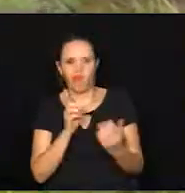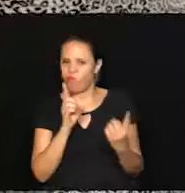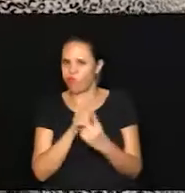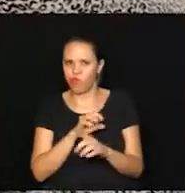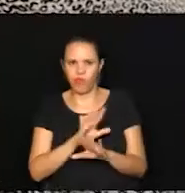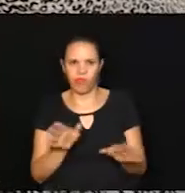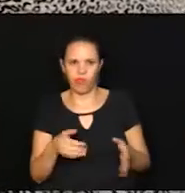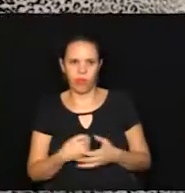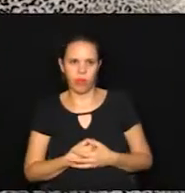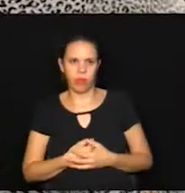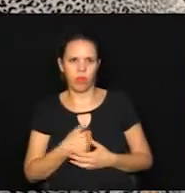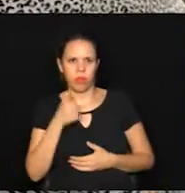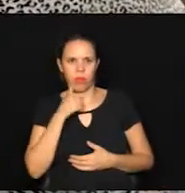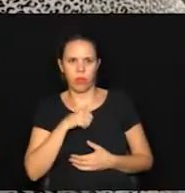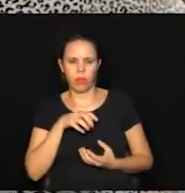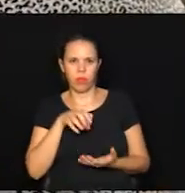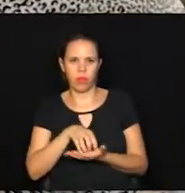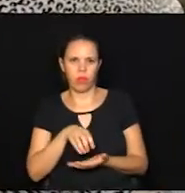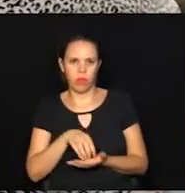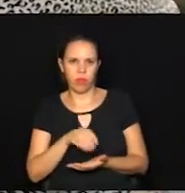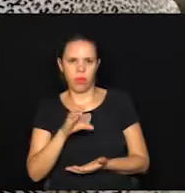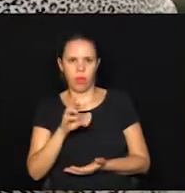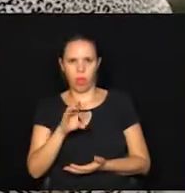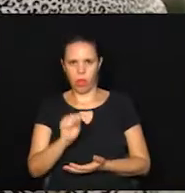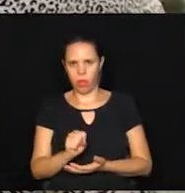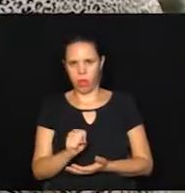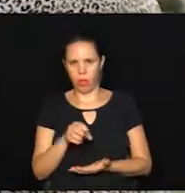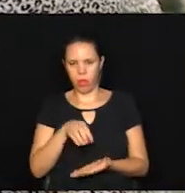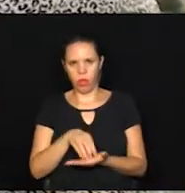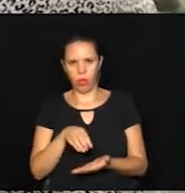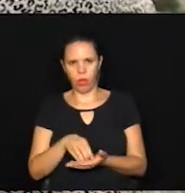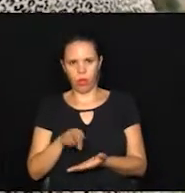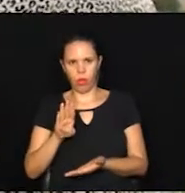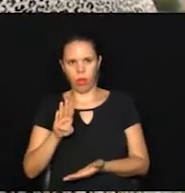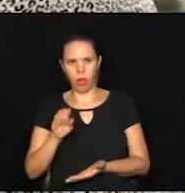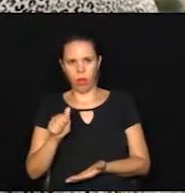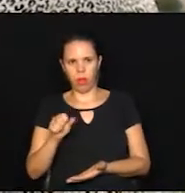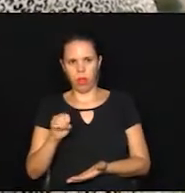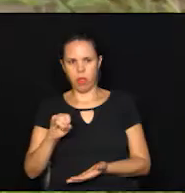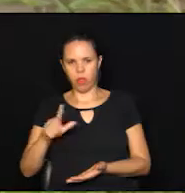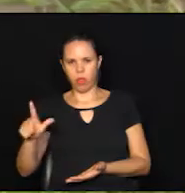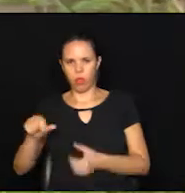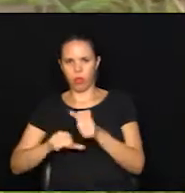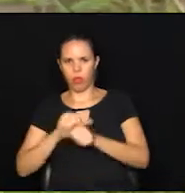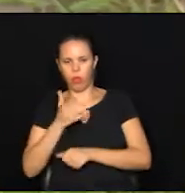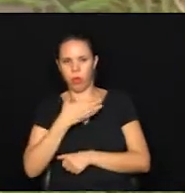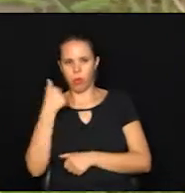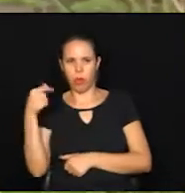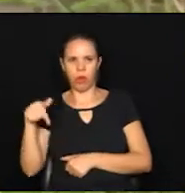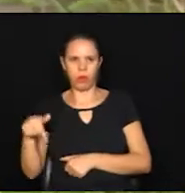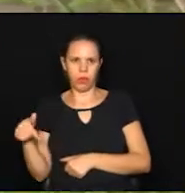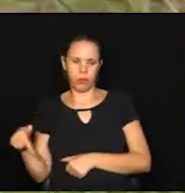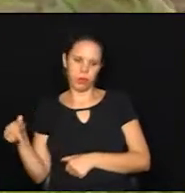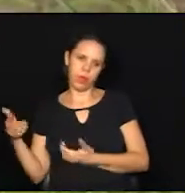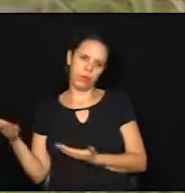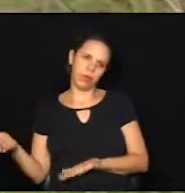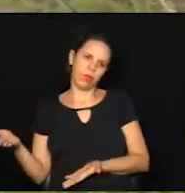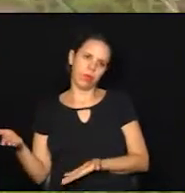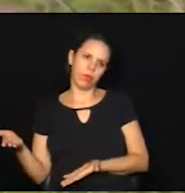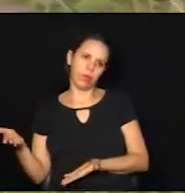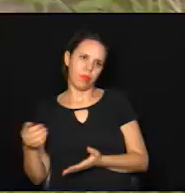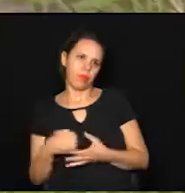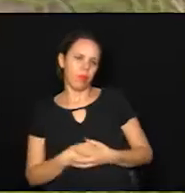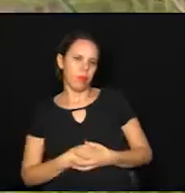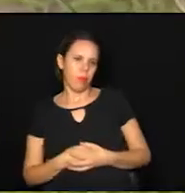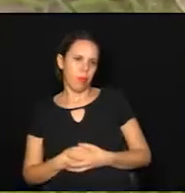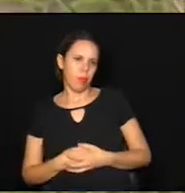atendem. Para ela, se a unidade do CRAS for instalada na região do Bassoli, tudo vai mudar. Para nós aqui da região do Jardim